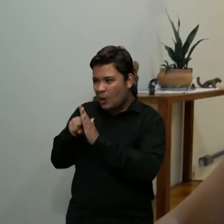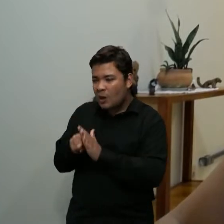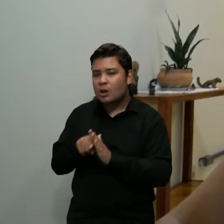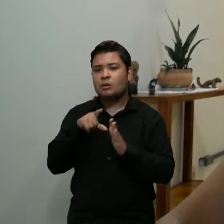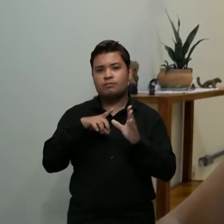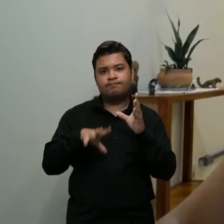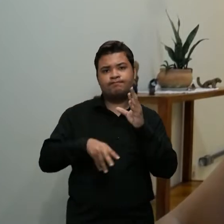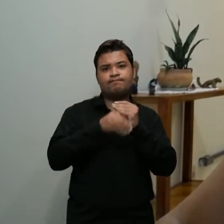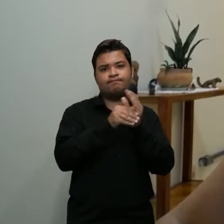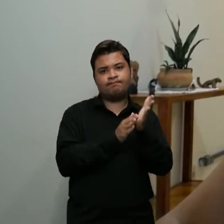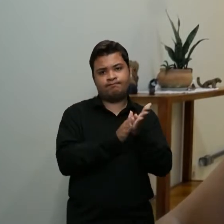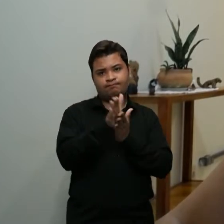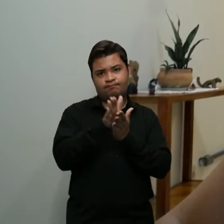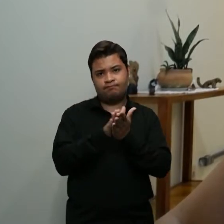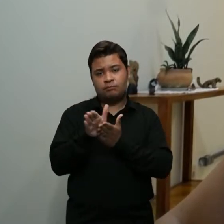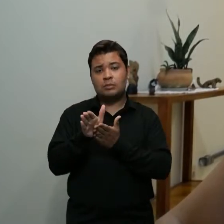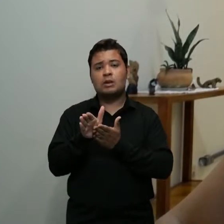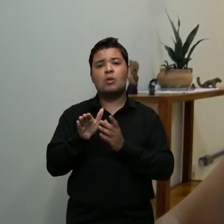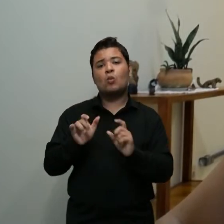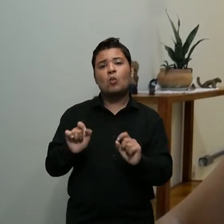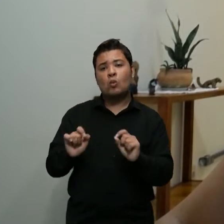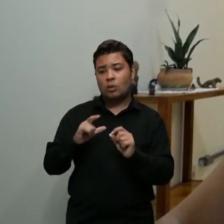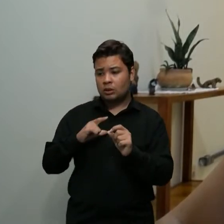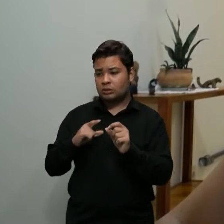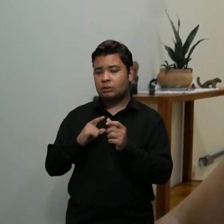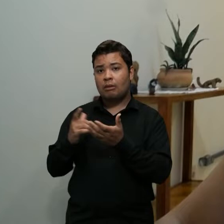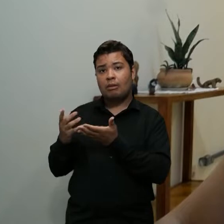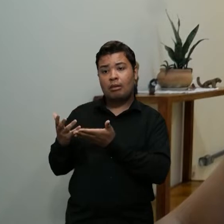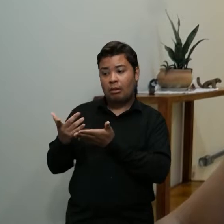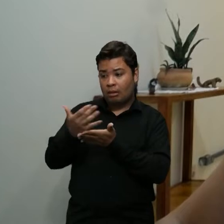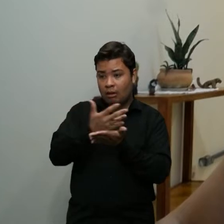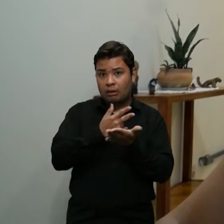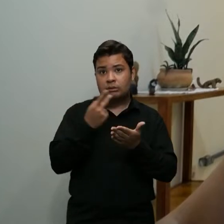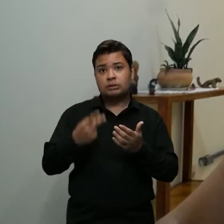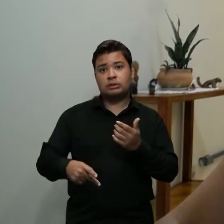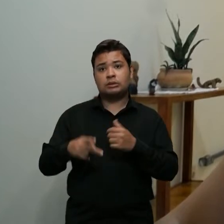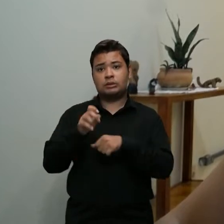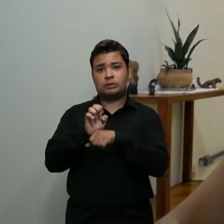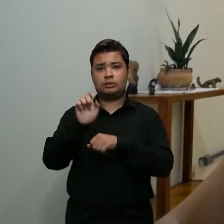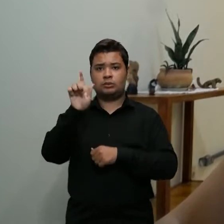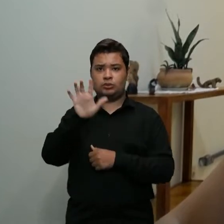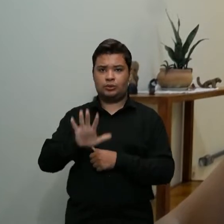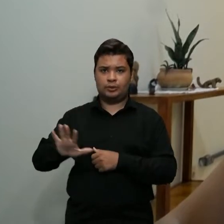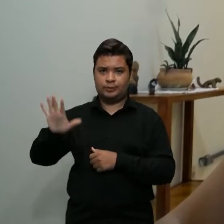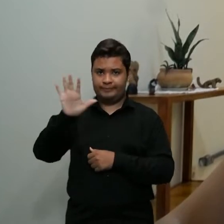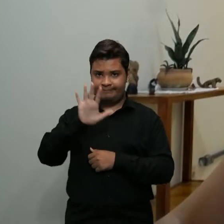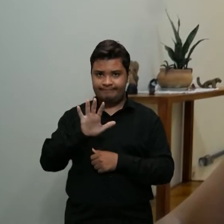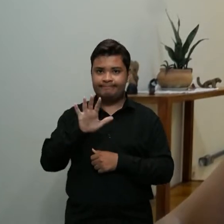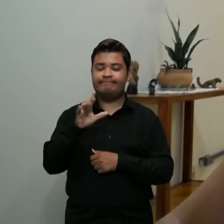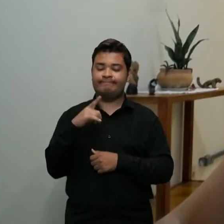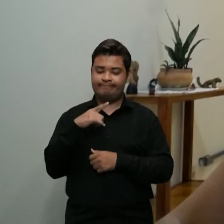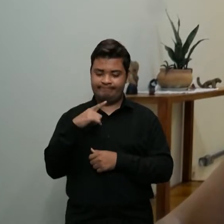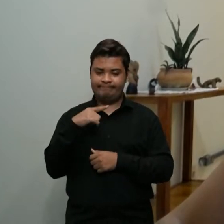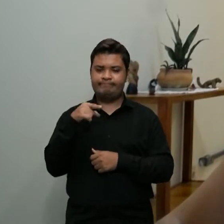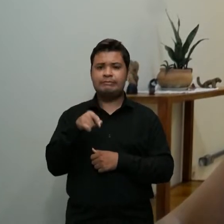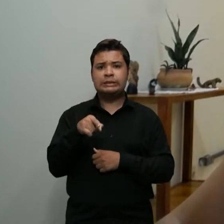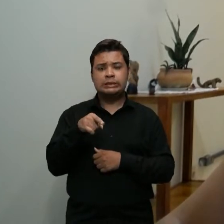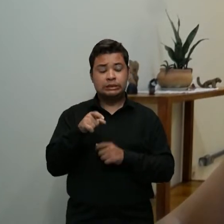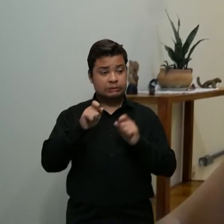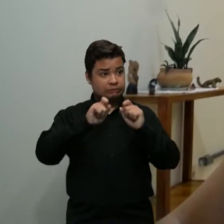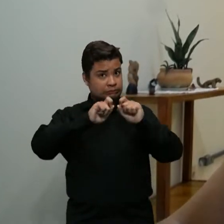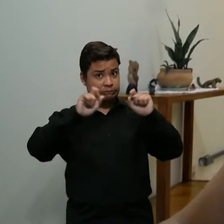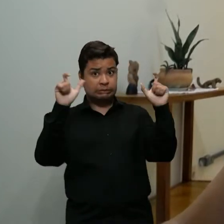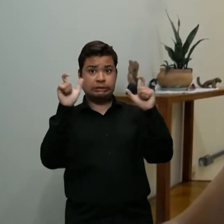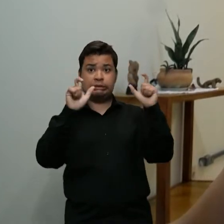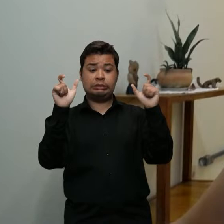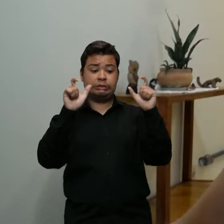gente teve acesso a dados estaduais, e entre eles, então, dados do estado de Goiás, que são dados bastante alarmantes, né,